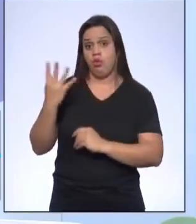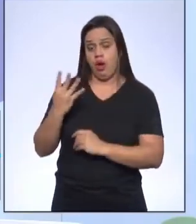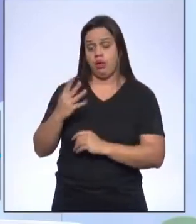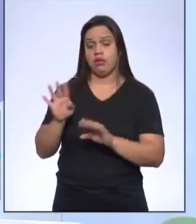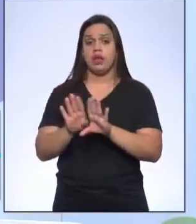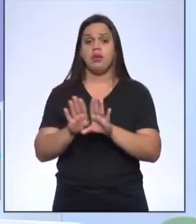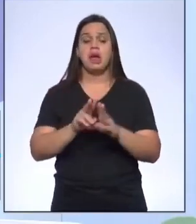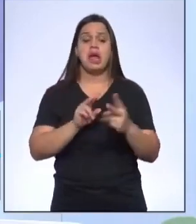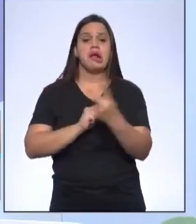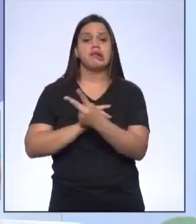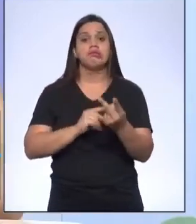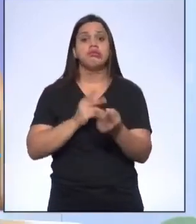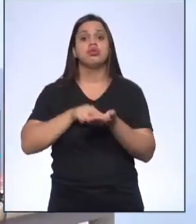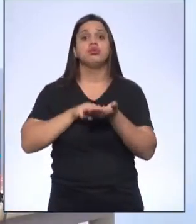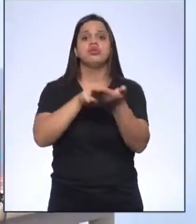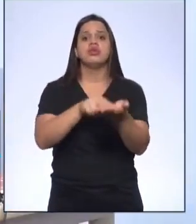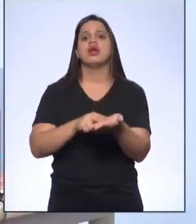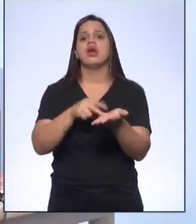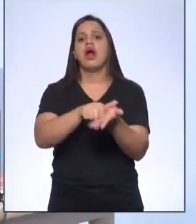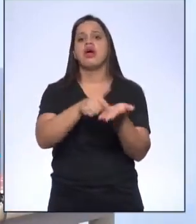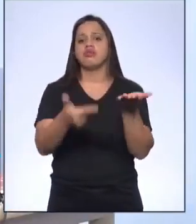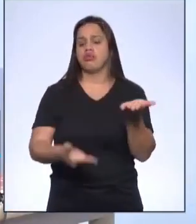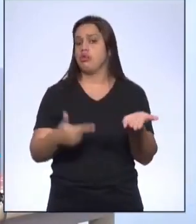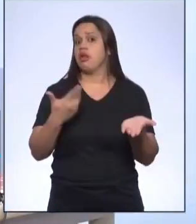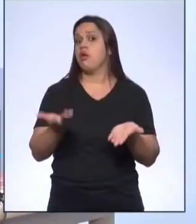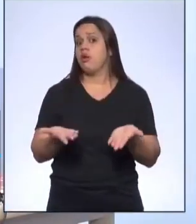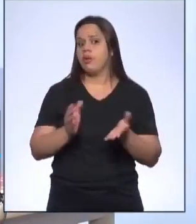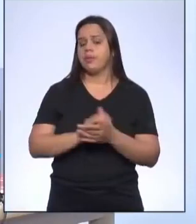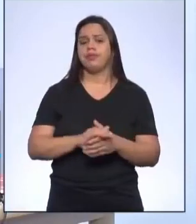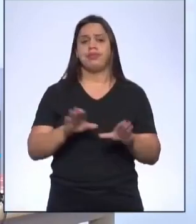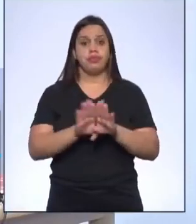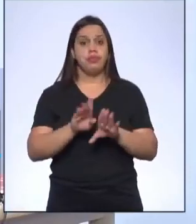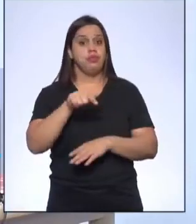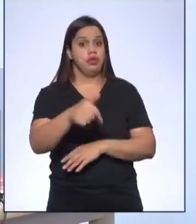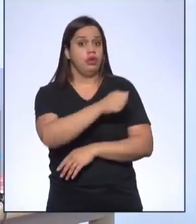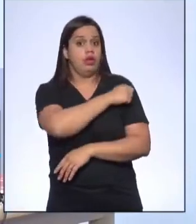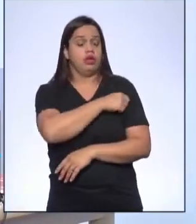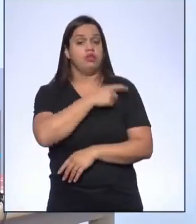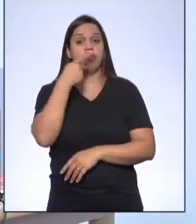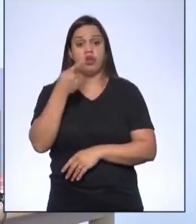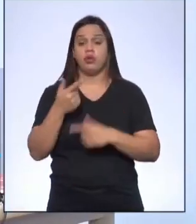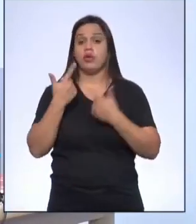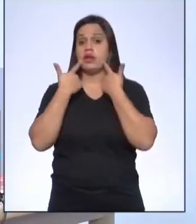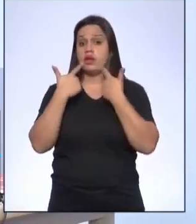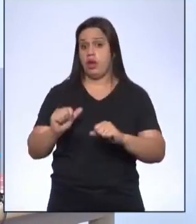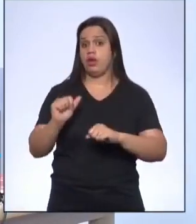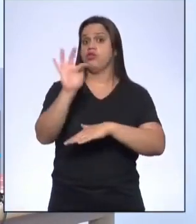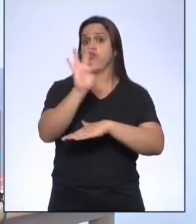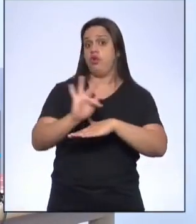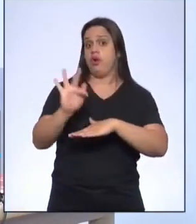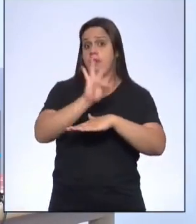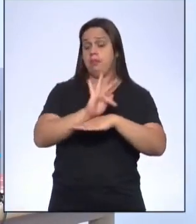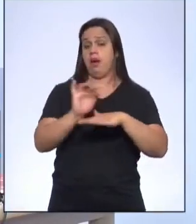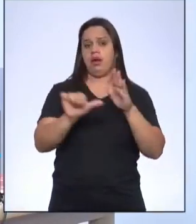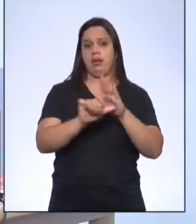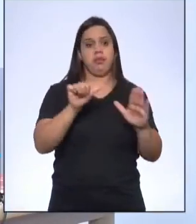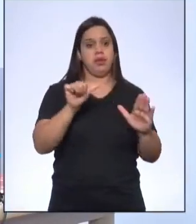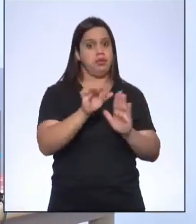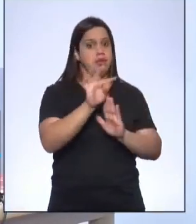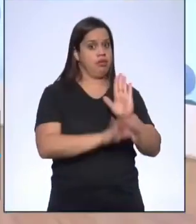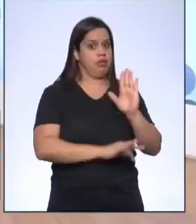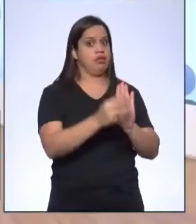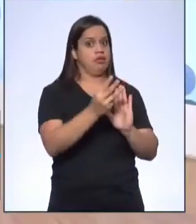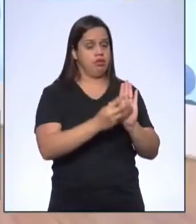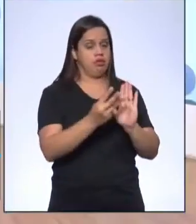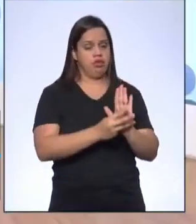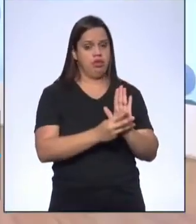vocês Mas respondem... eles disseram também, a Naira Muralha respondeu aqui que a linguagem informal Na primeira. Na No primeira? primeiro texto